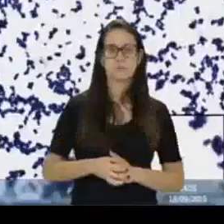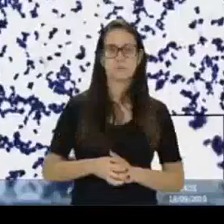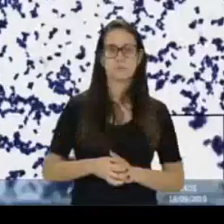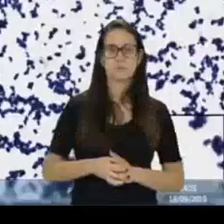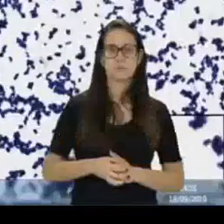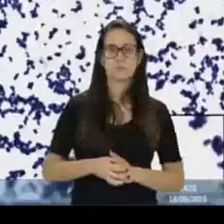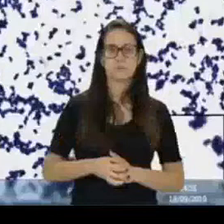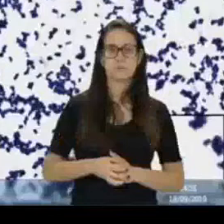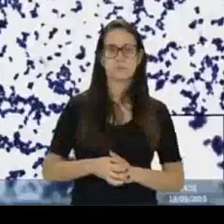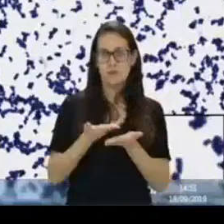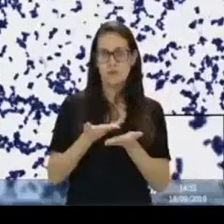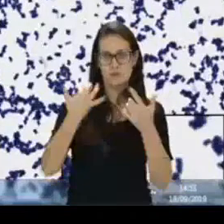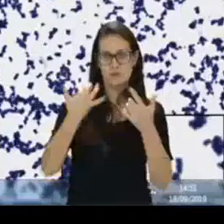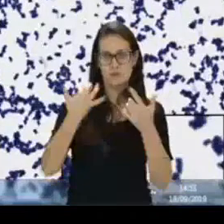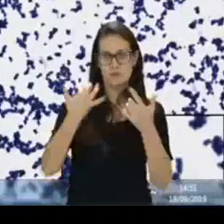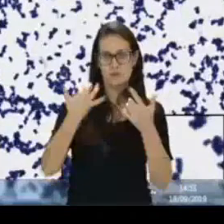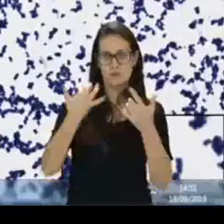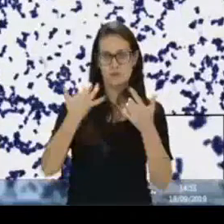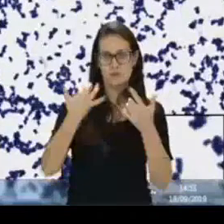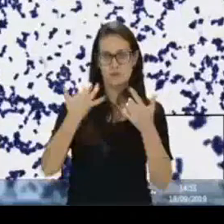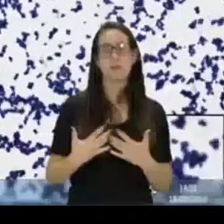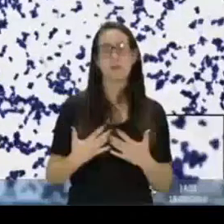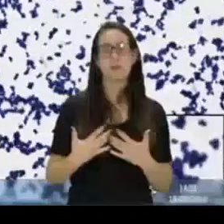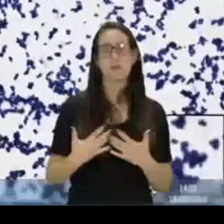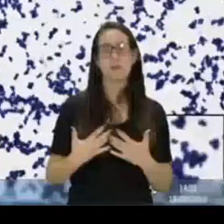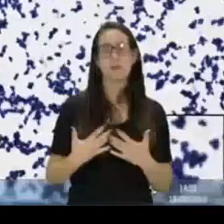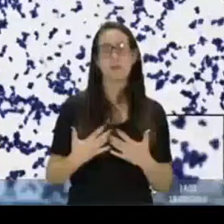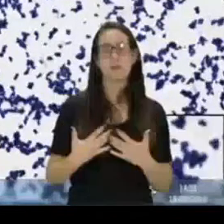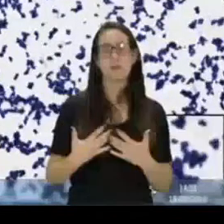aula, nós sabemos que